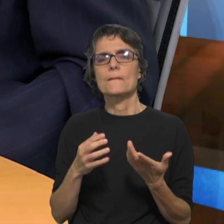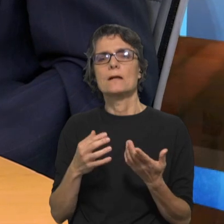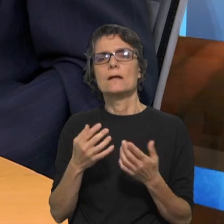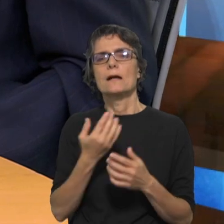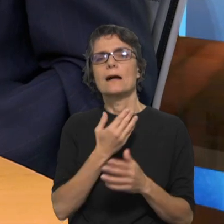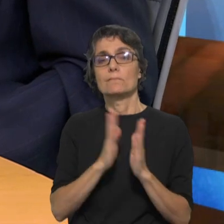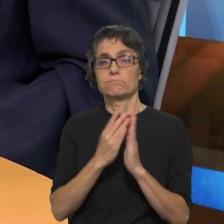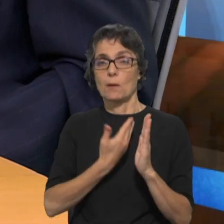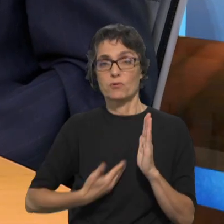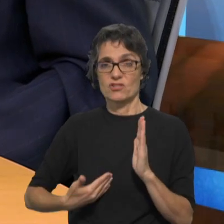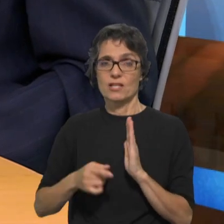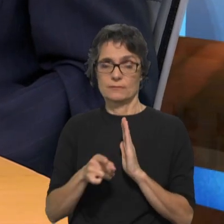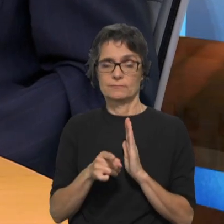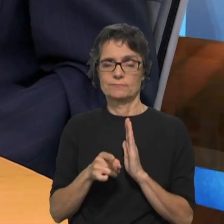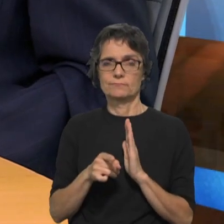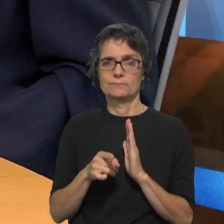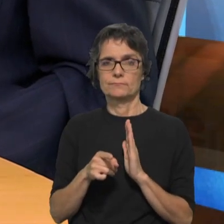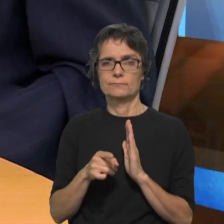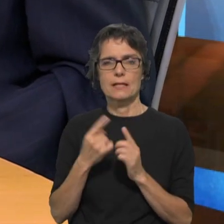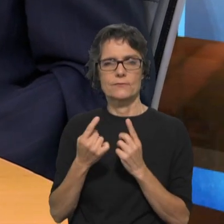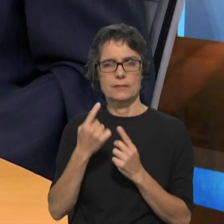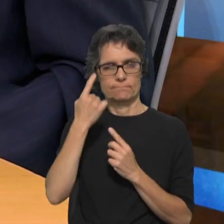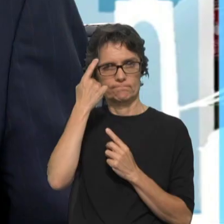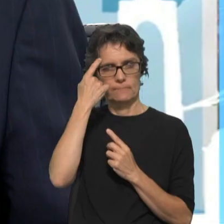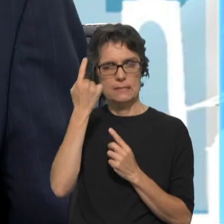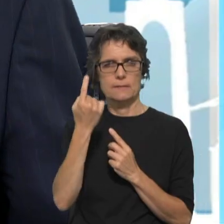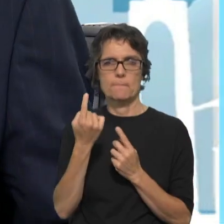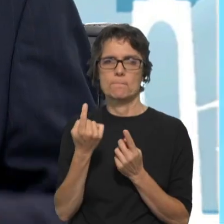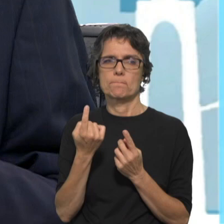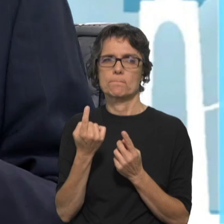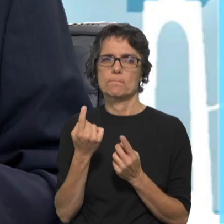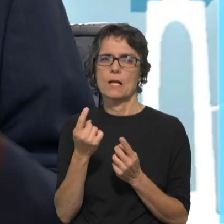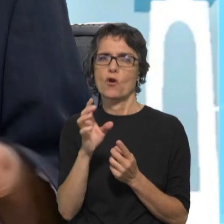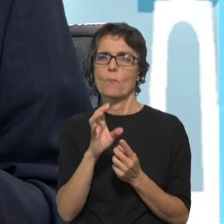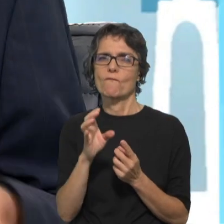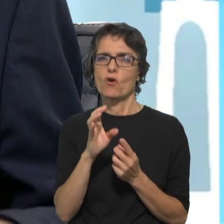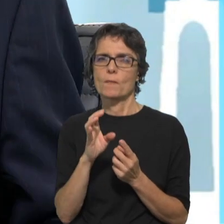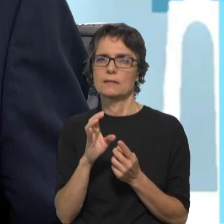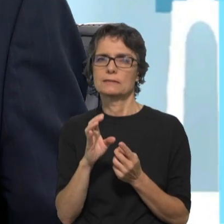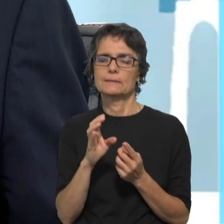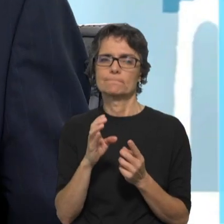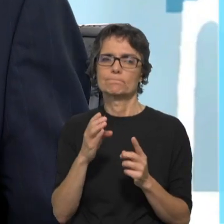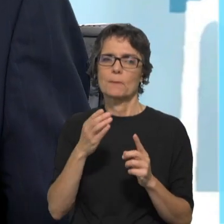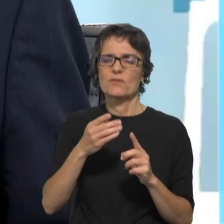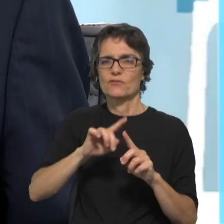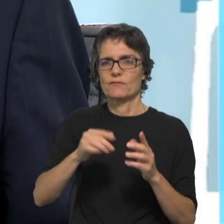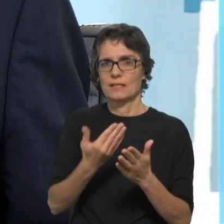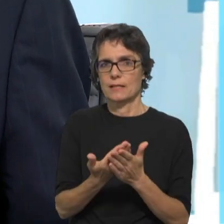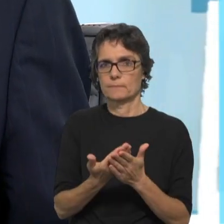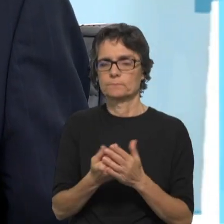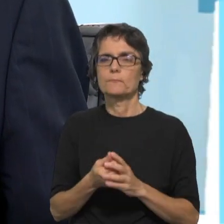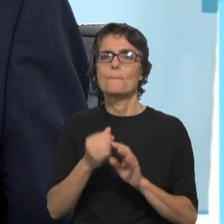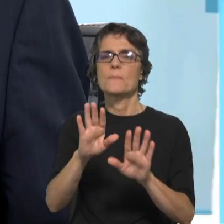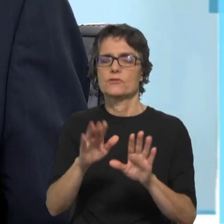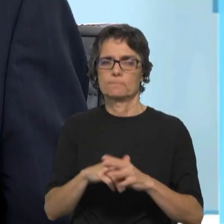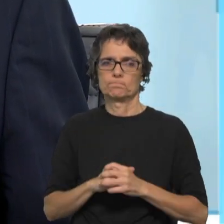protestantismo em Portugal como resultado de missionação. Bem, aqui teríamos que definir os termos, naturalmente. Mas quando